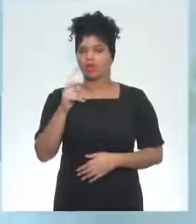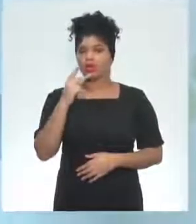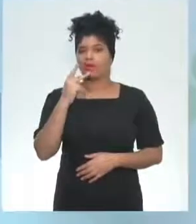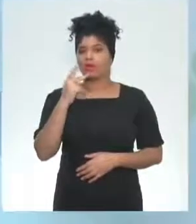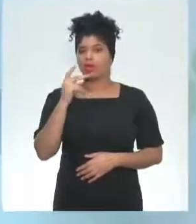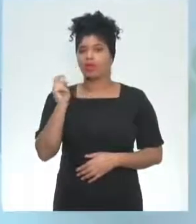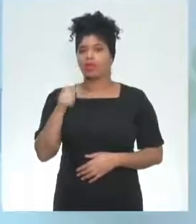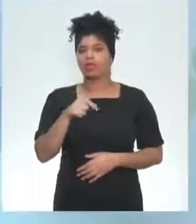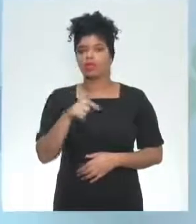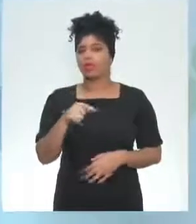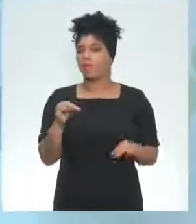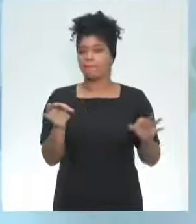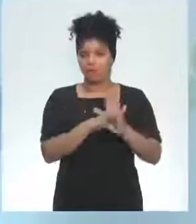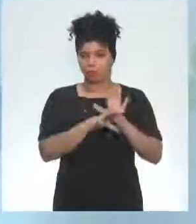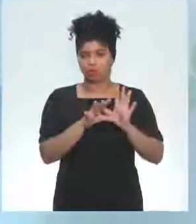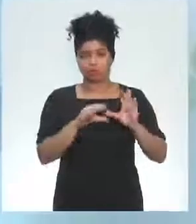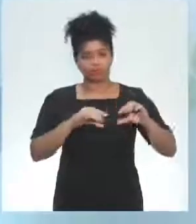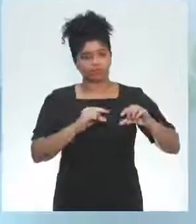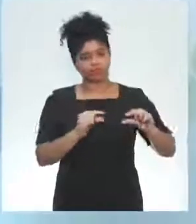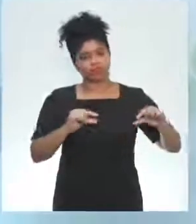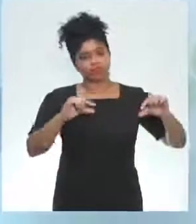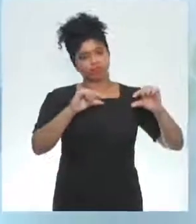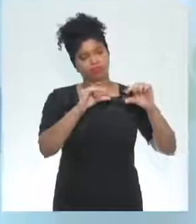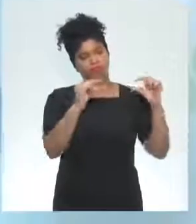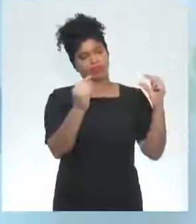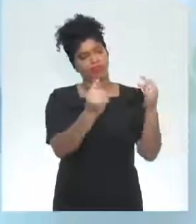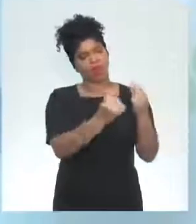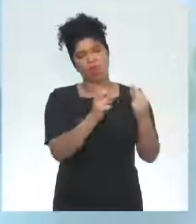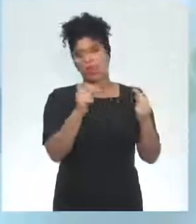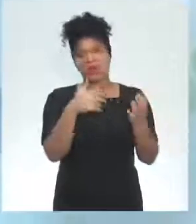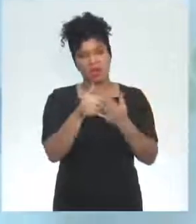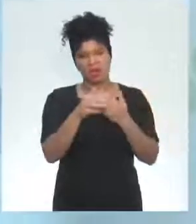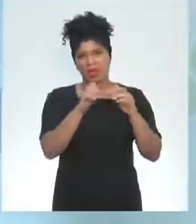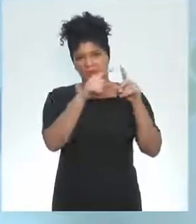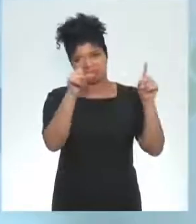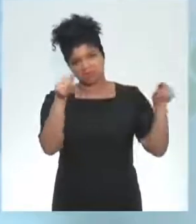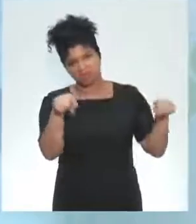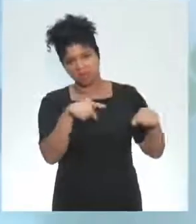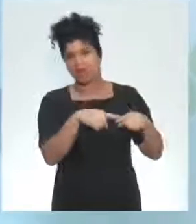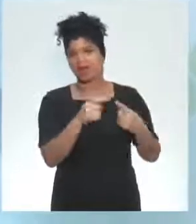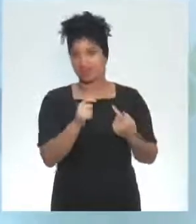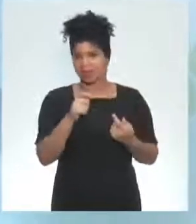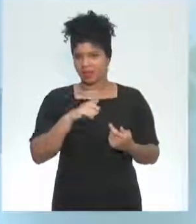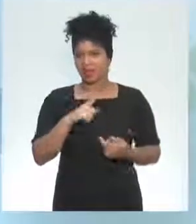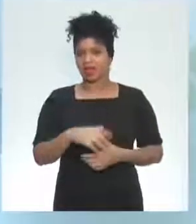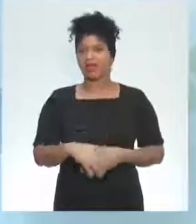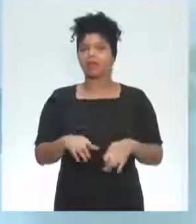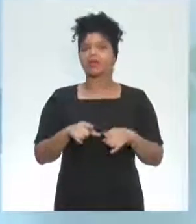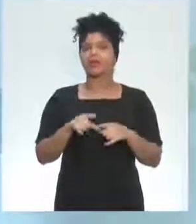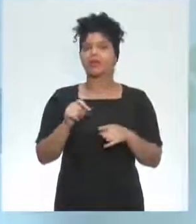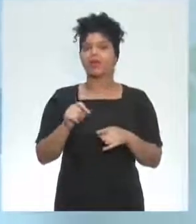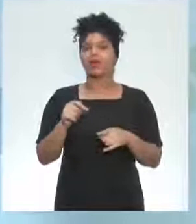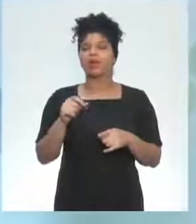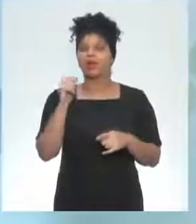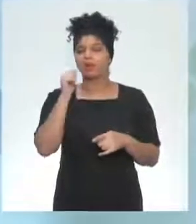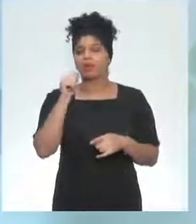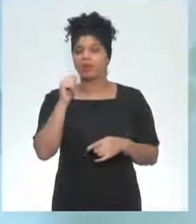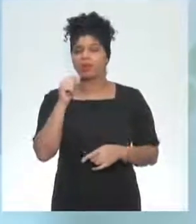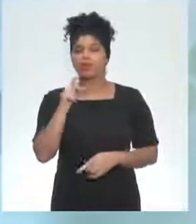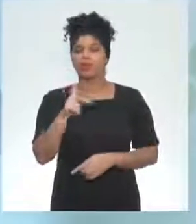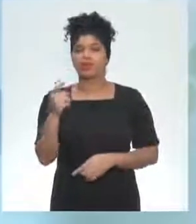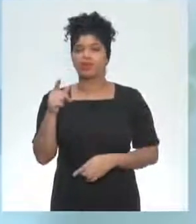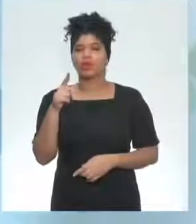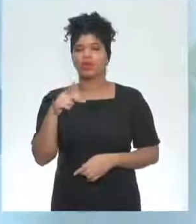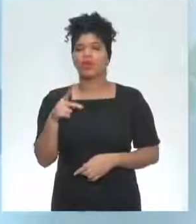já no produto final, que você percebe com mais clareza. A professora Geni falou justamente sobre a percepção e a questão da